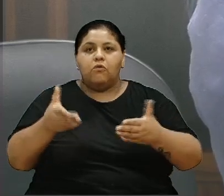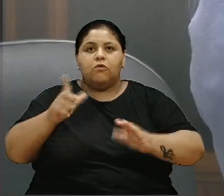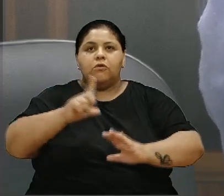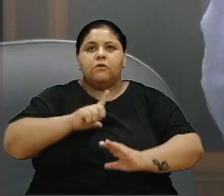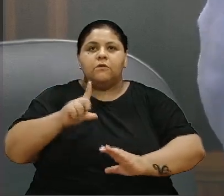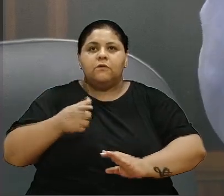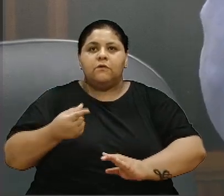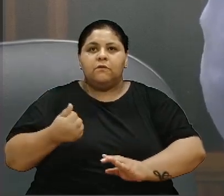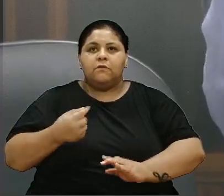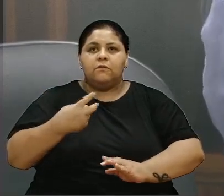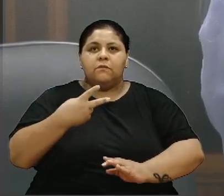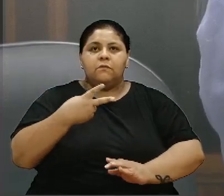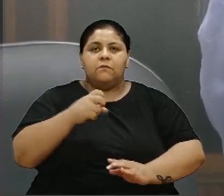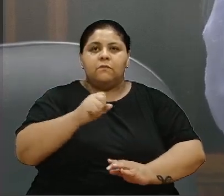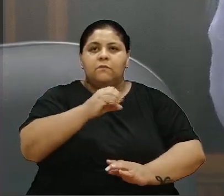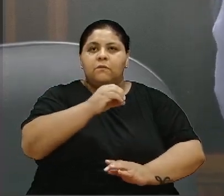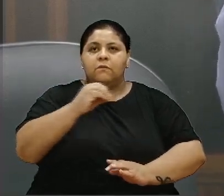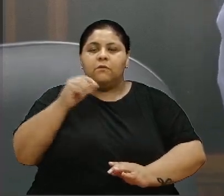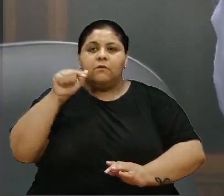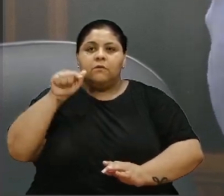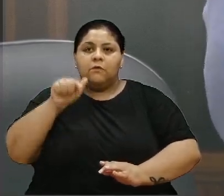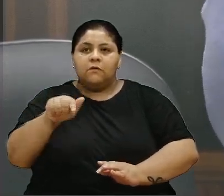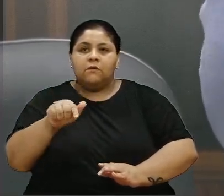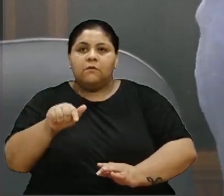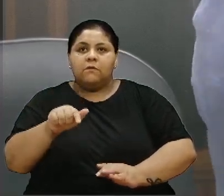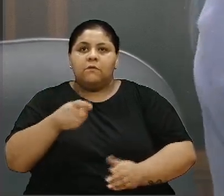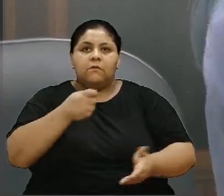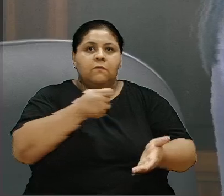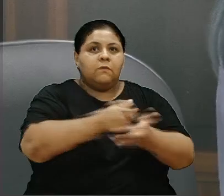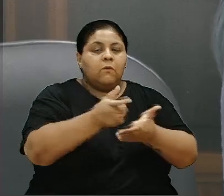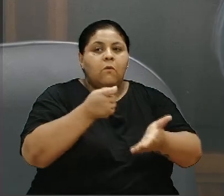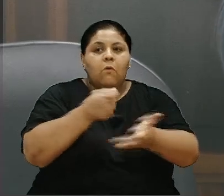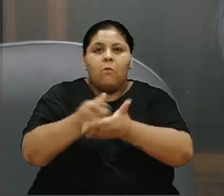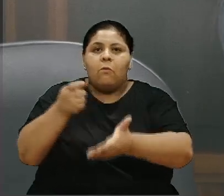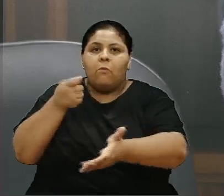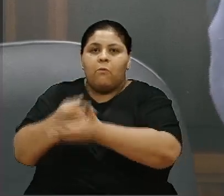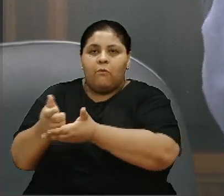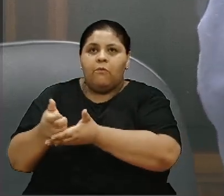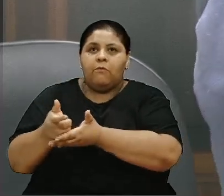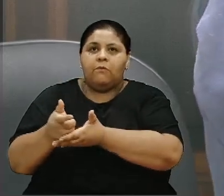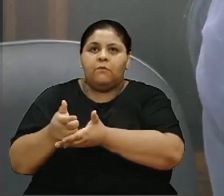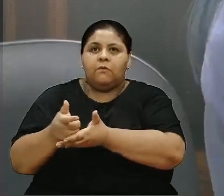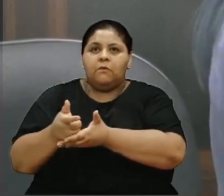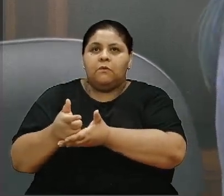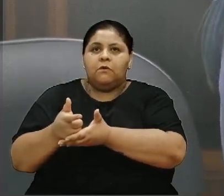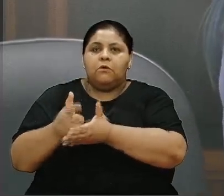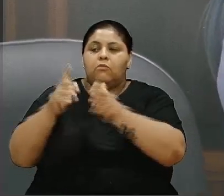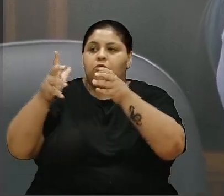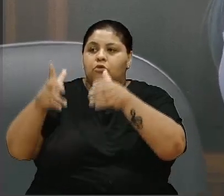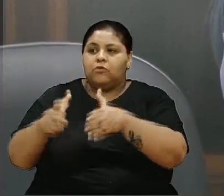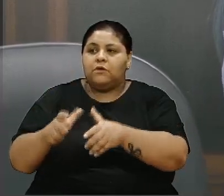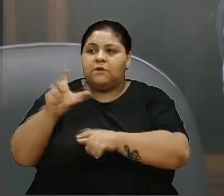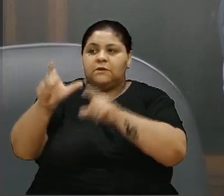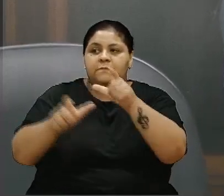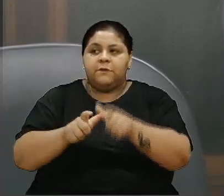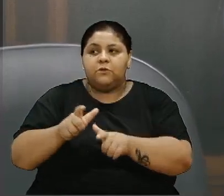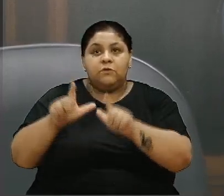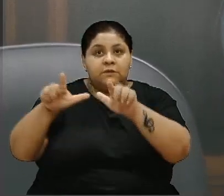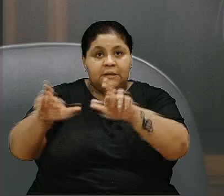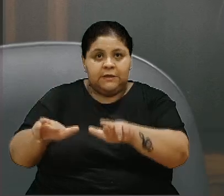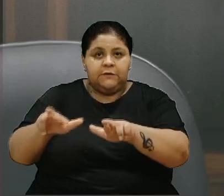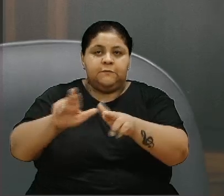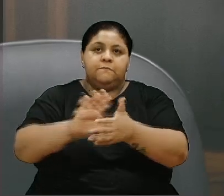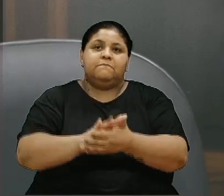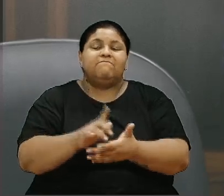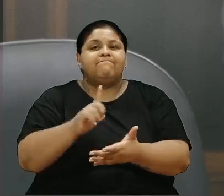valor de 800 mil para que seja requisitado por todos os artistas locais. Então,